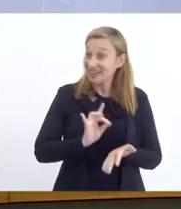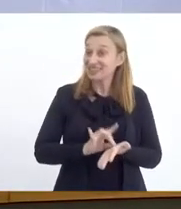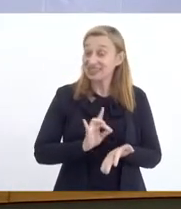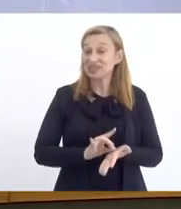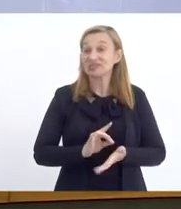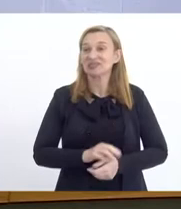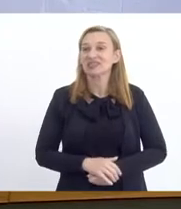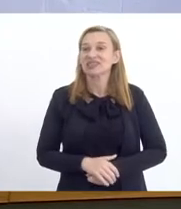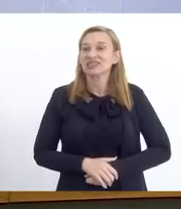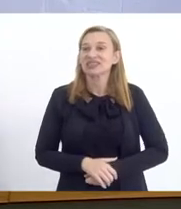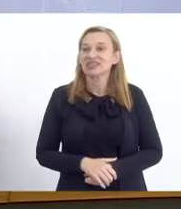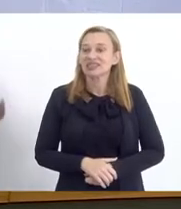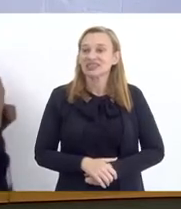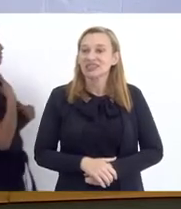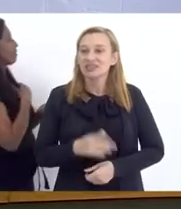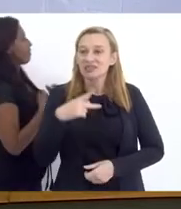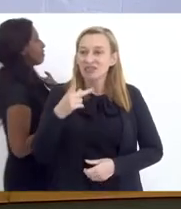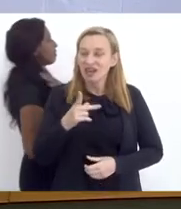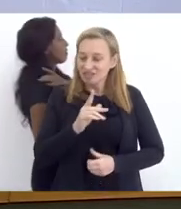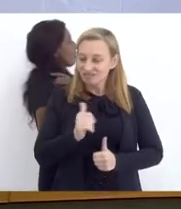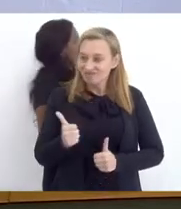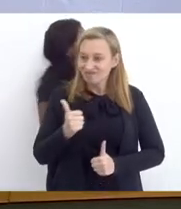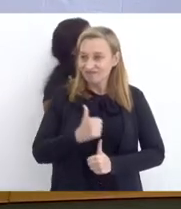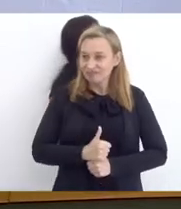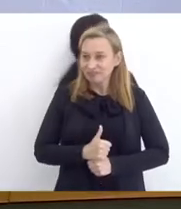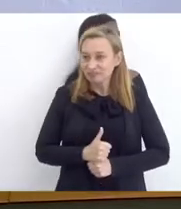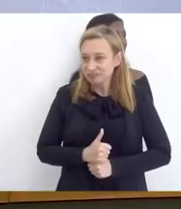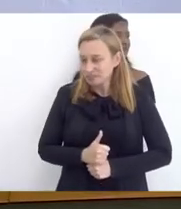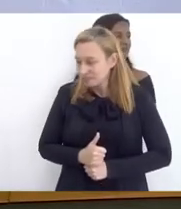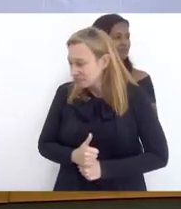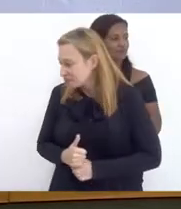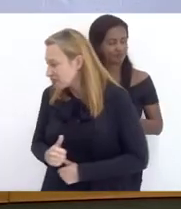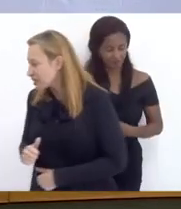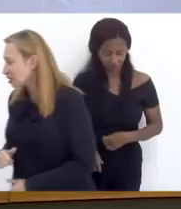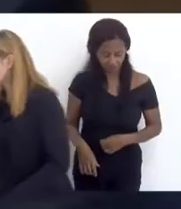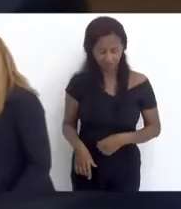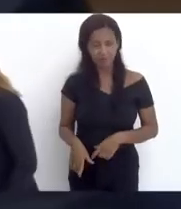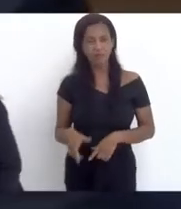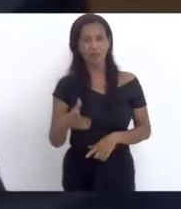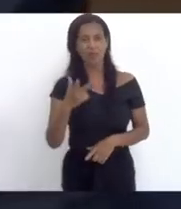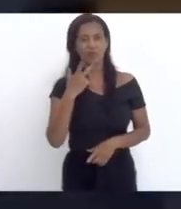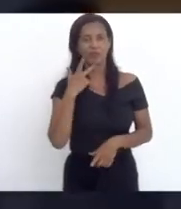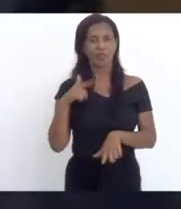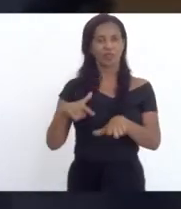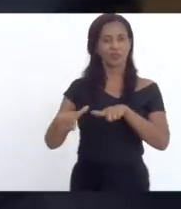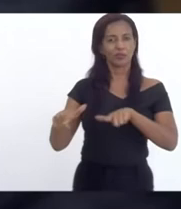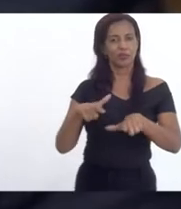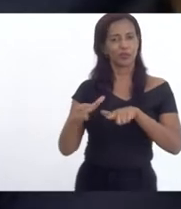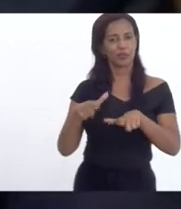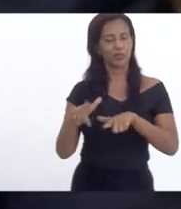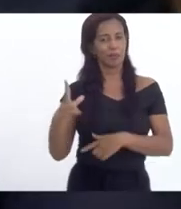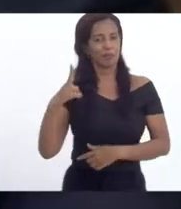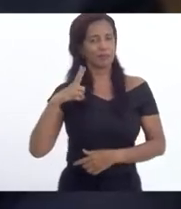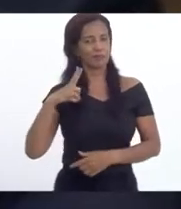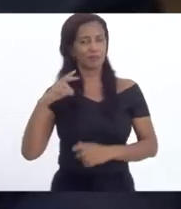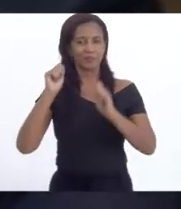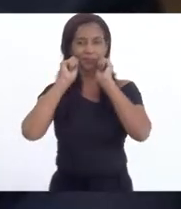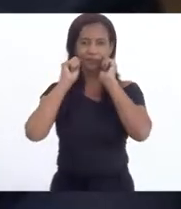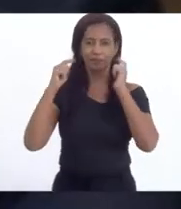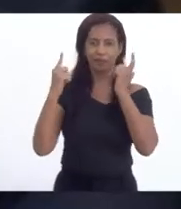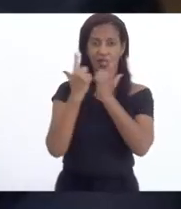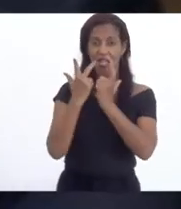É, quando alguém fala pontualmente do trabalho individual da Assembleia, eu coloco sempre no coletivo. É a mesa